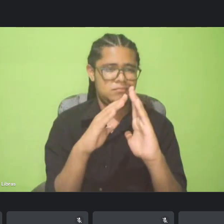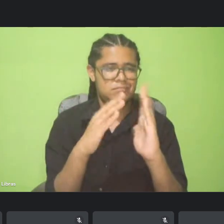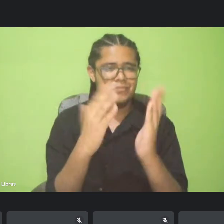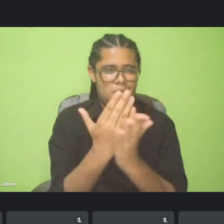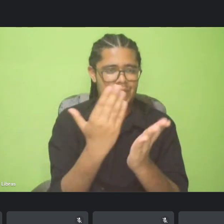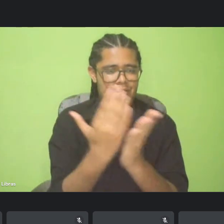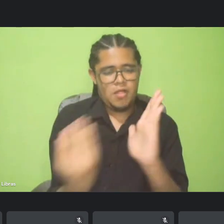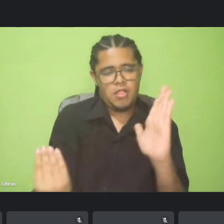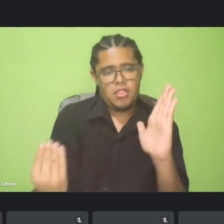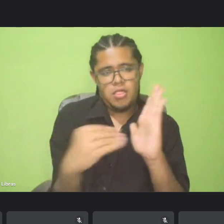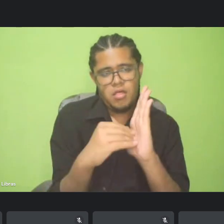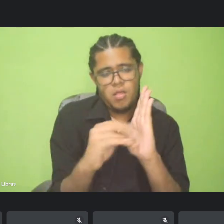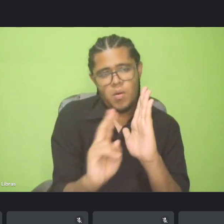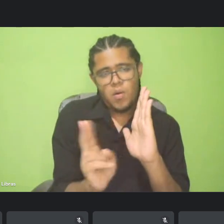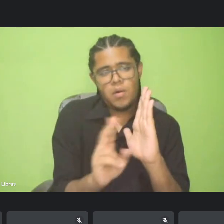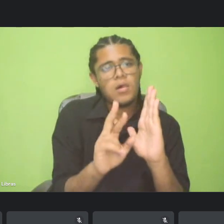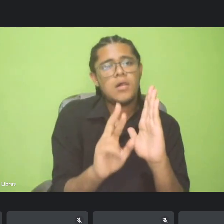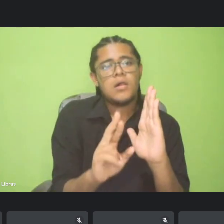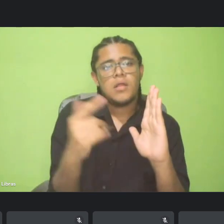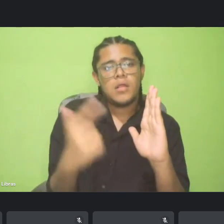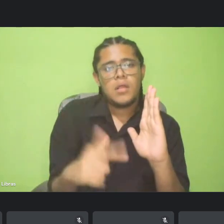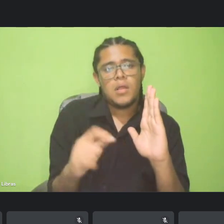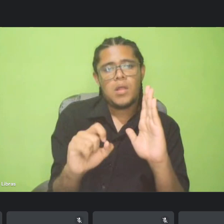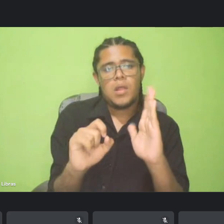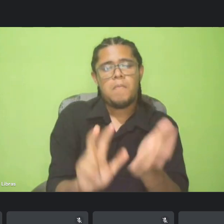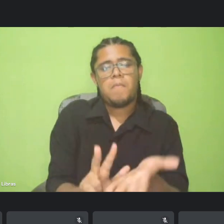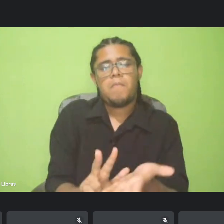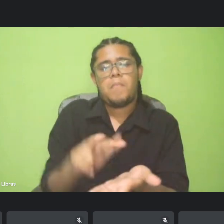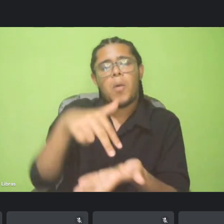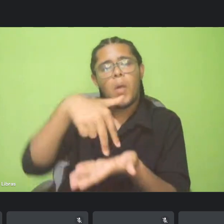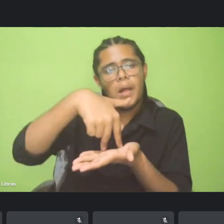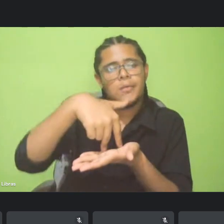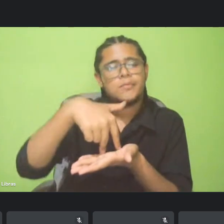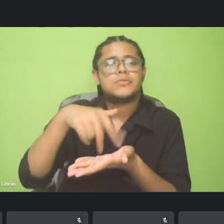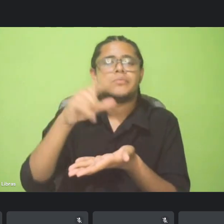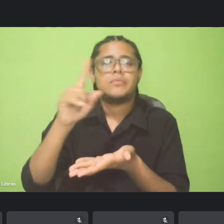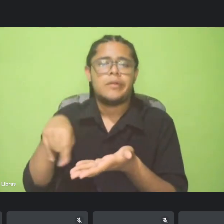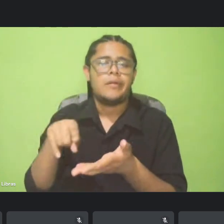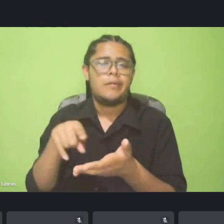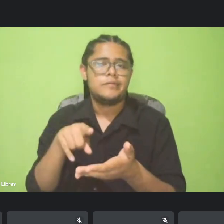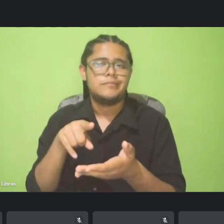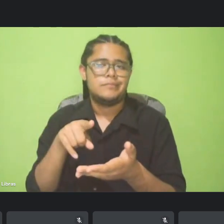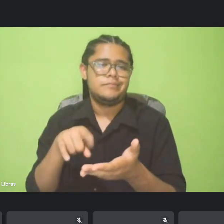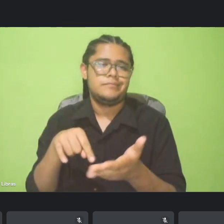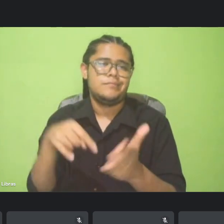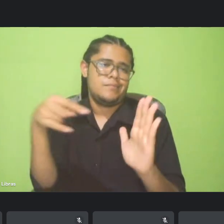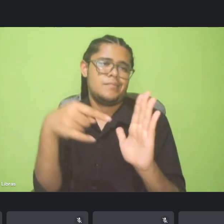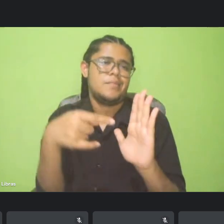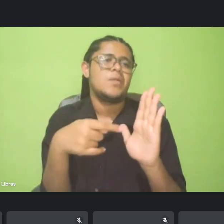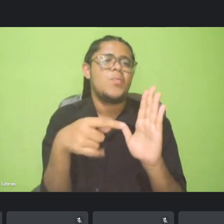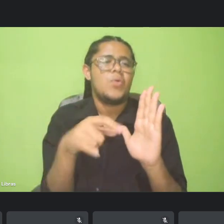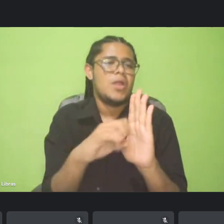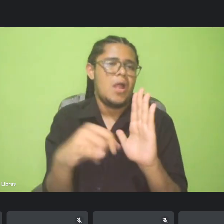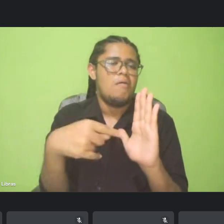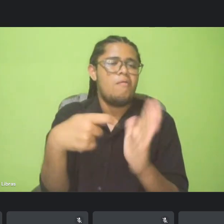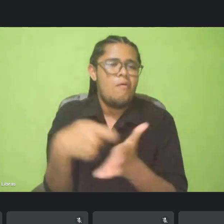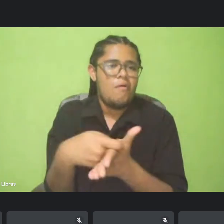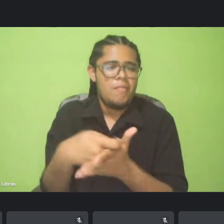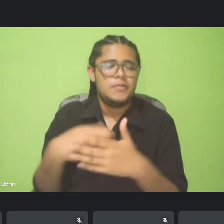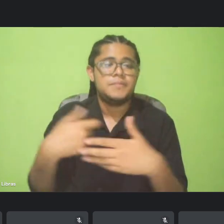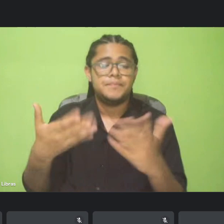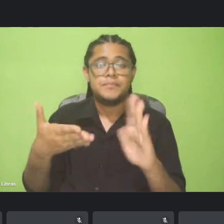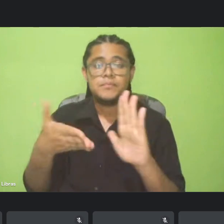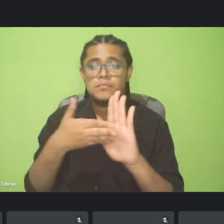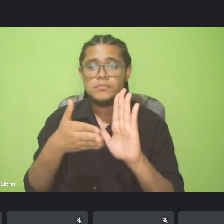estar tendo protagonismo como a ideia do edital. Então, o que a gente propôs no Cine